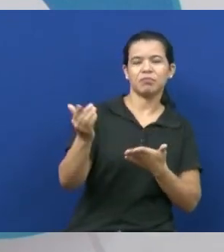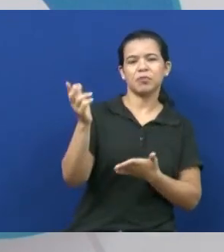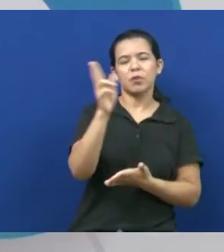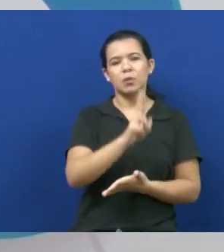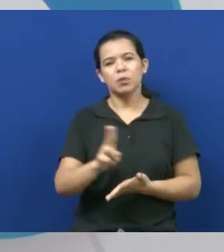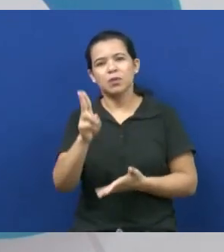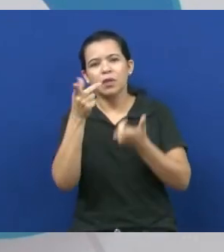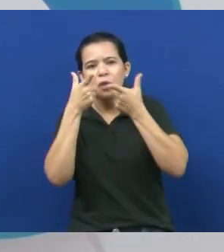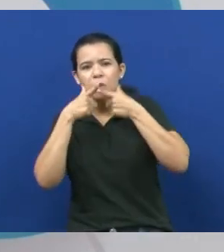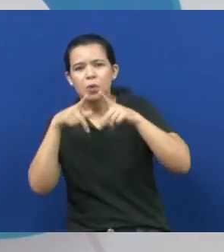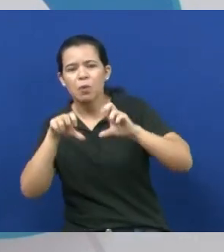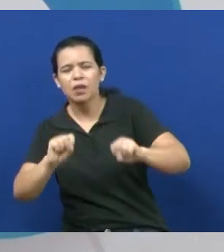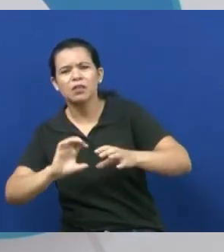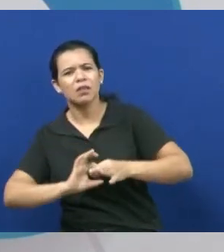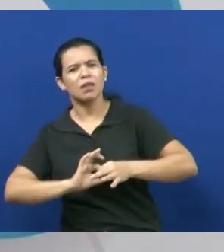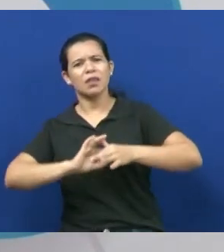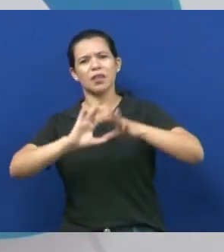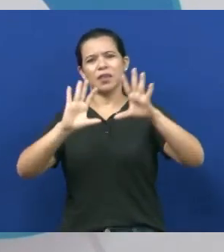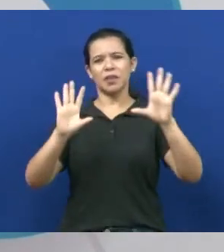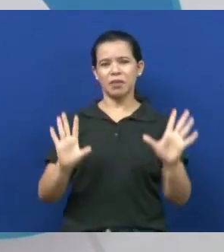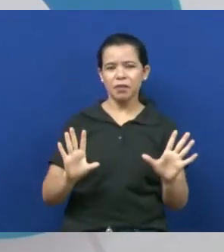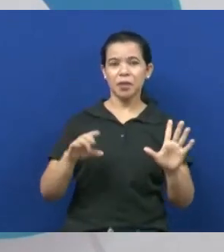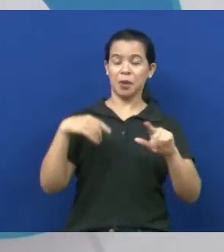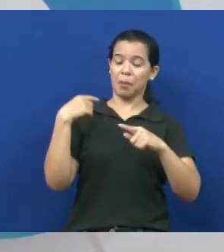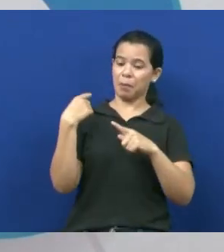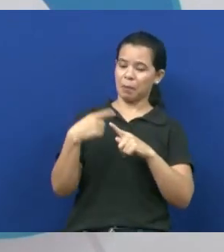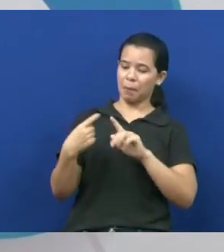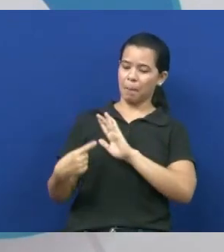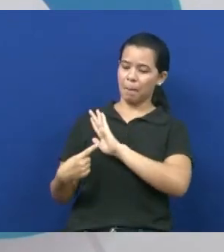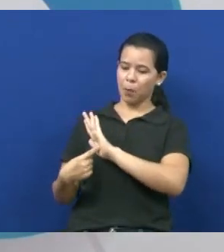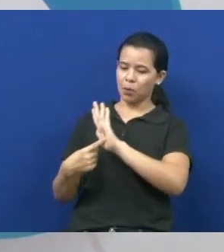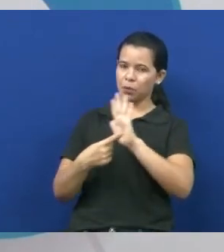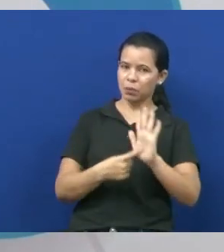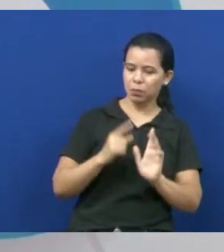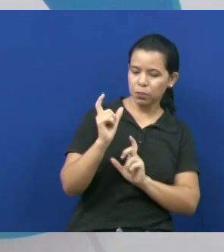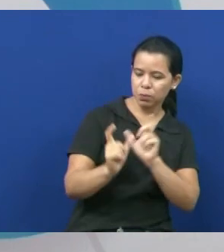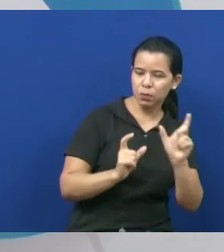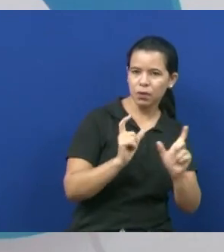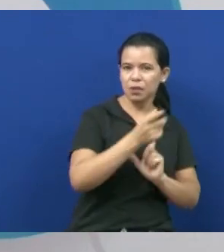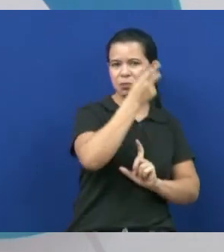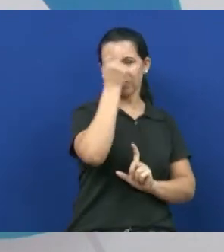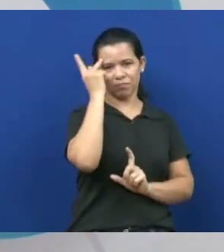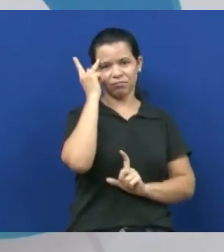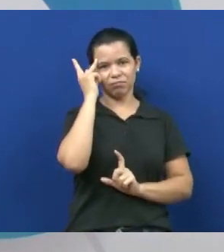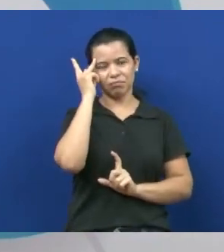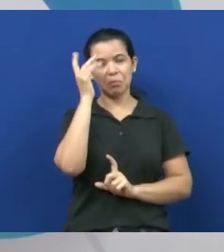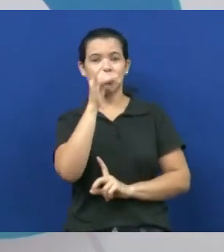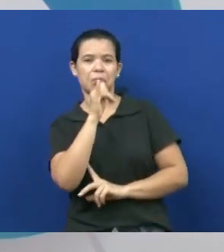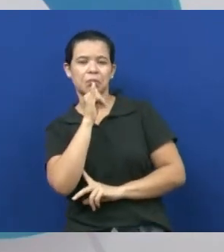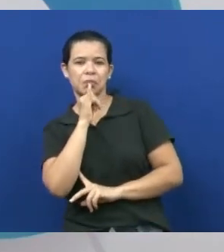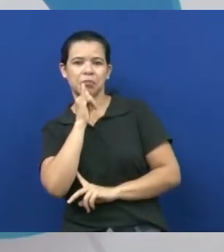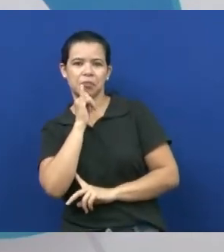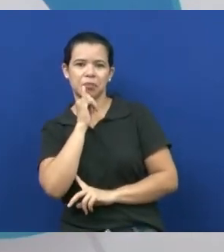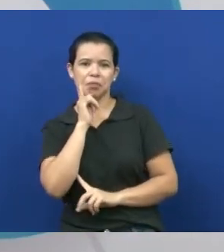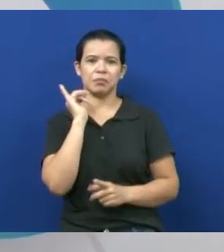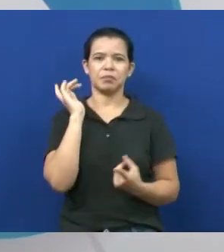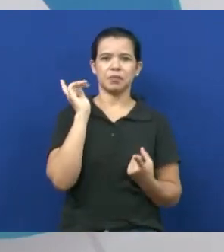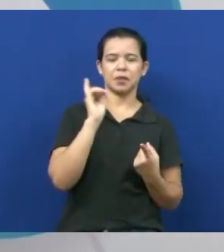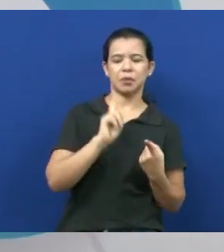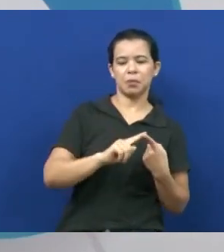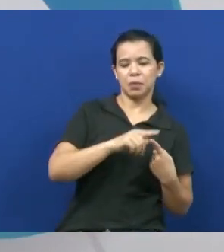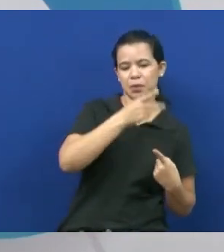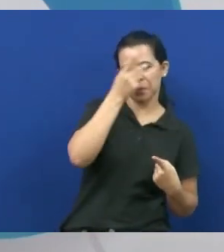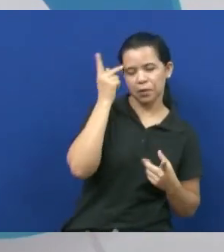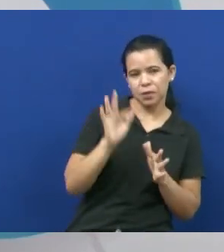mais livre, exatamente para retratar os personagens que eles queriam colocar, como o nordestino